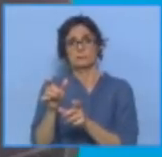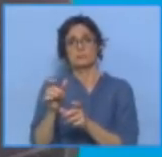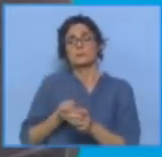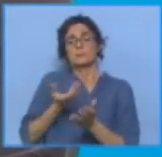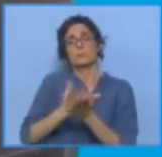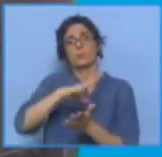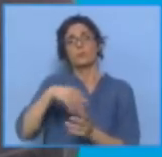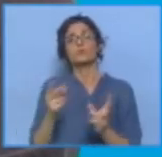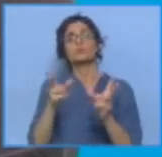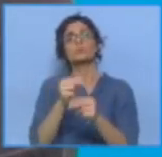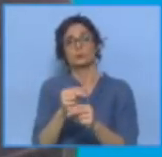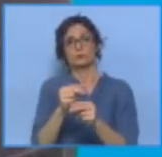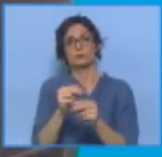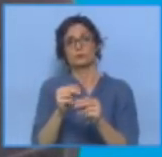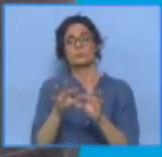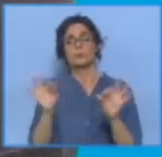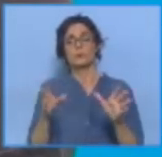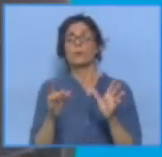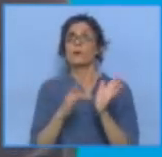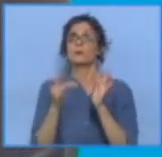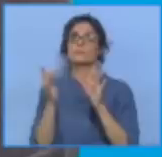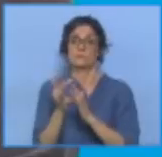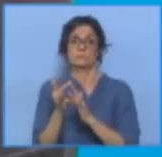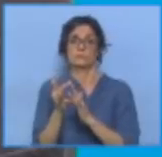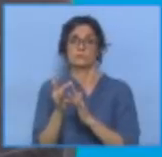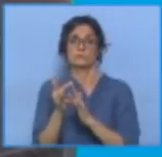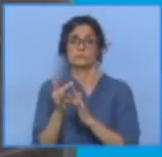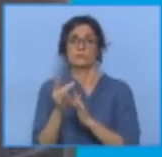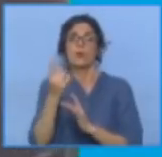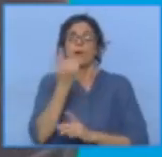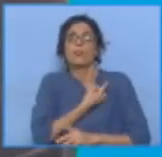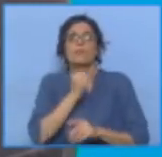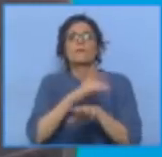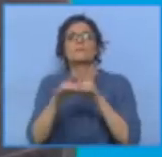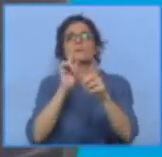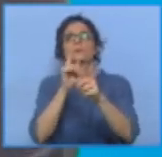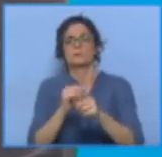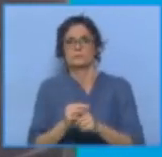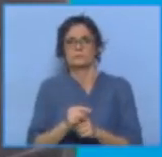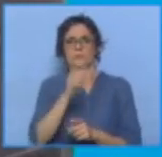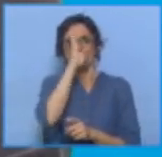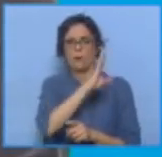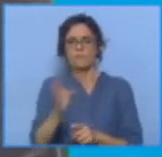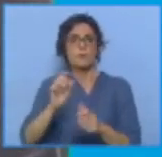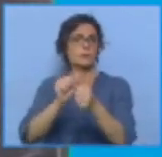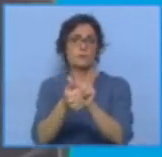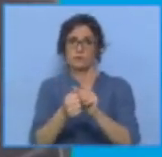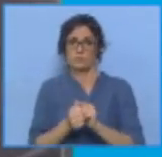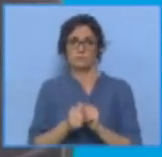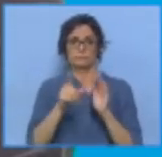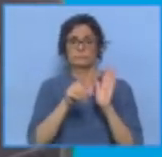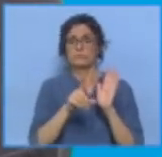novo, tem que romper muitas vezes com certos costumes instalados, com certos hábitos, com certas mentalidades, com certas